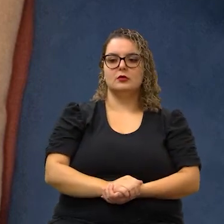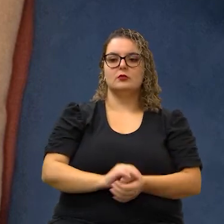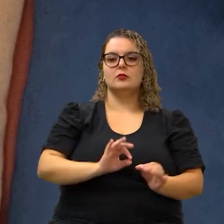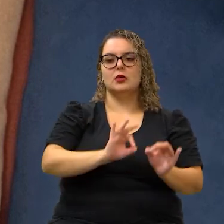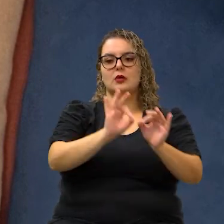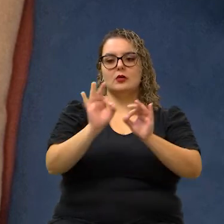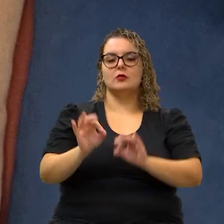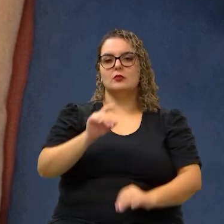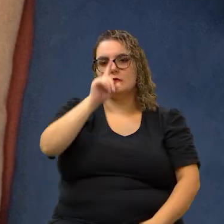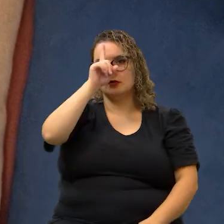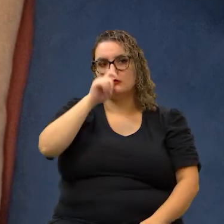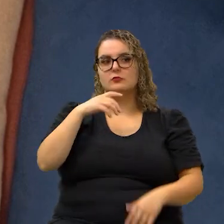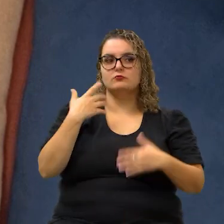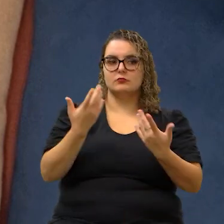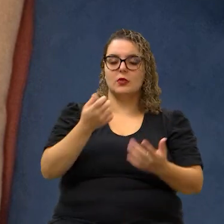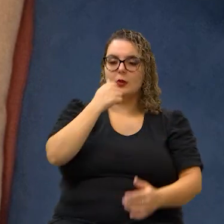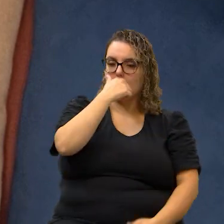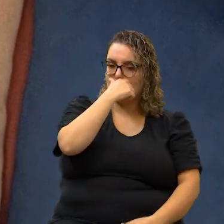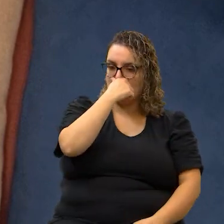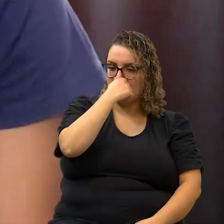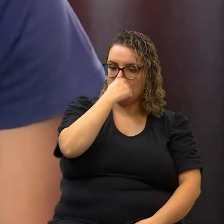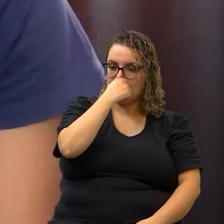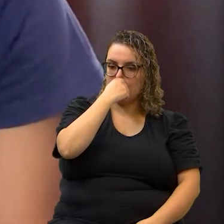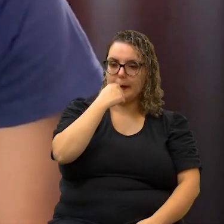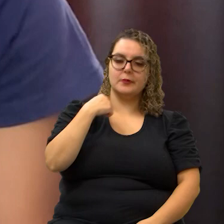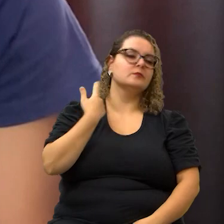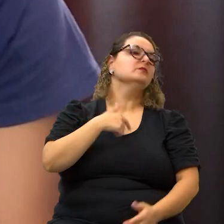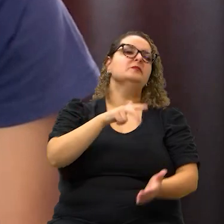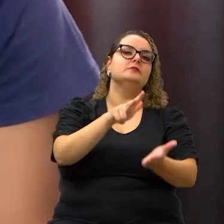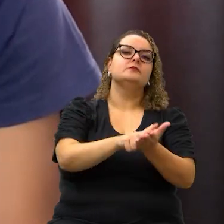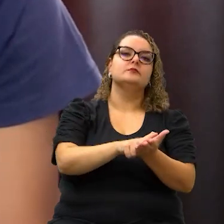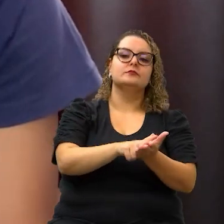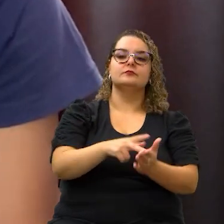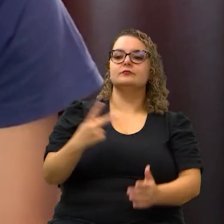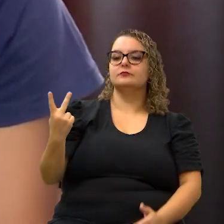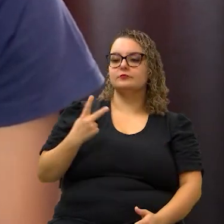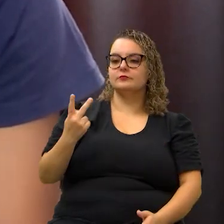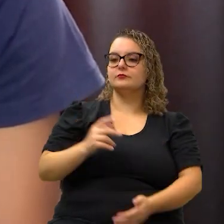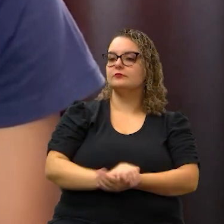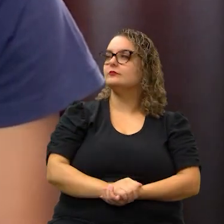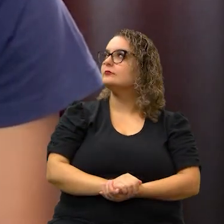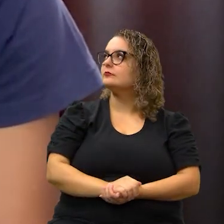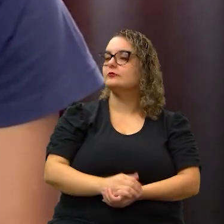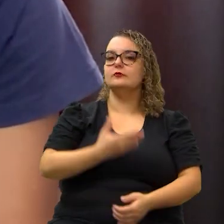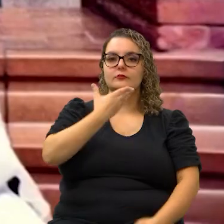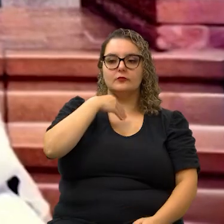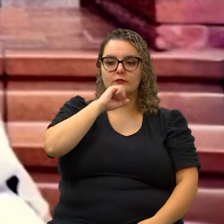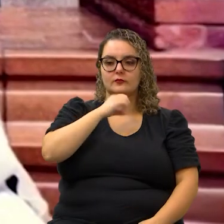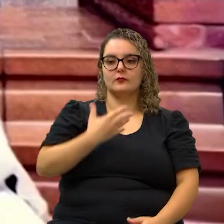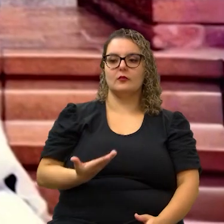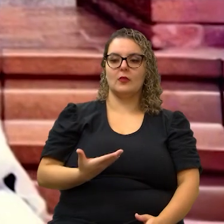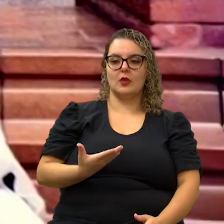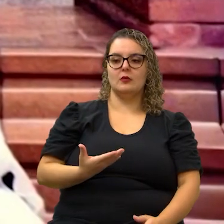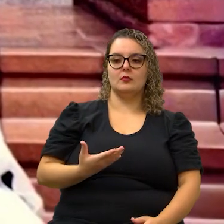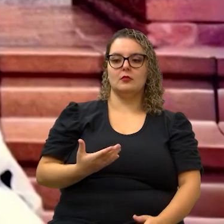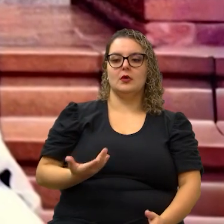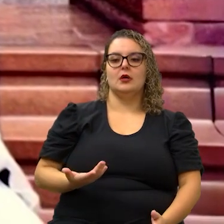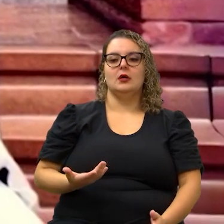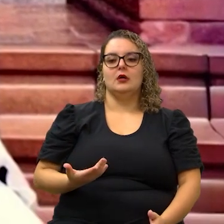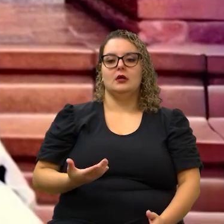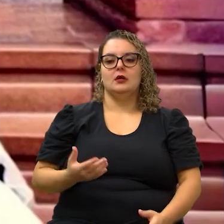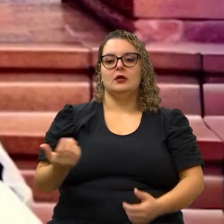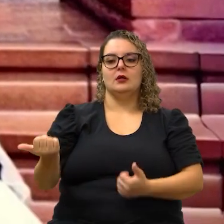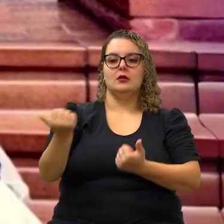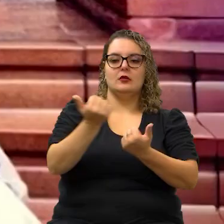Então, ficamos internados, eu e ela. Meu pai revezava com meu tio ficava 15 dias, às vezes meu pai ficava 15 dias para meu